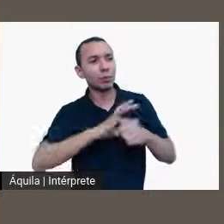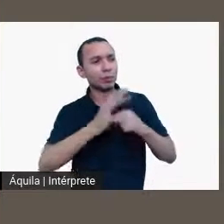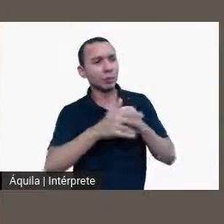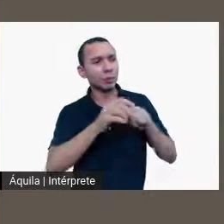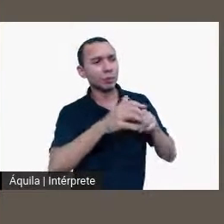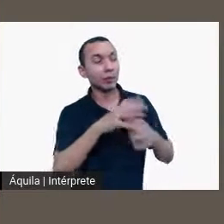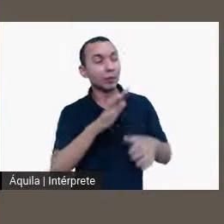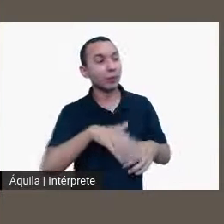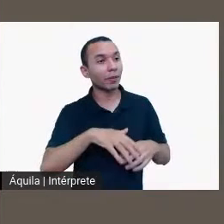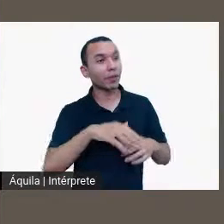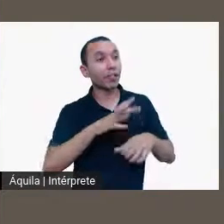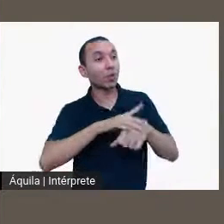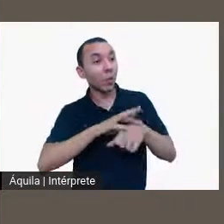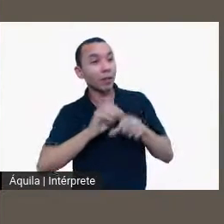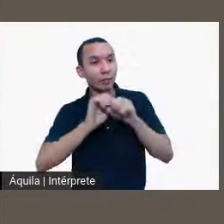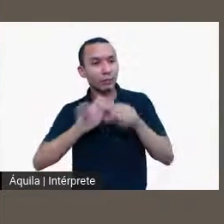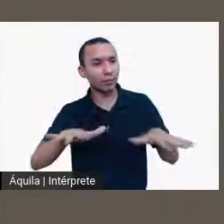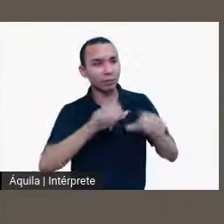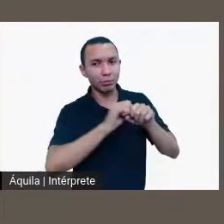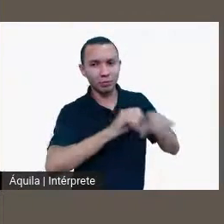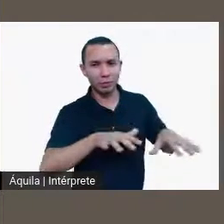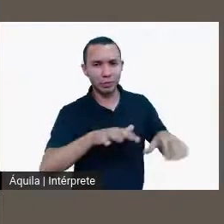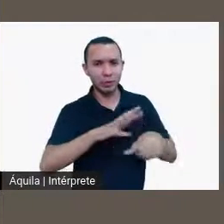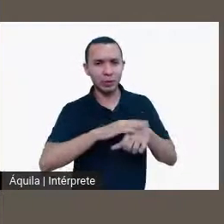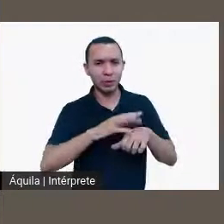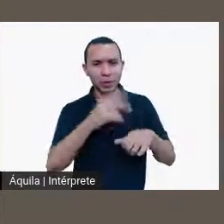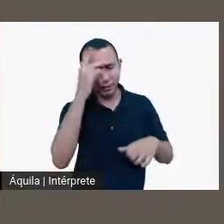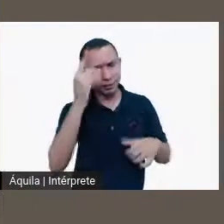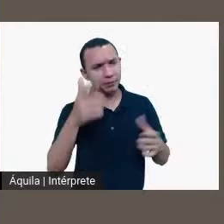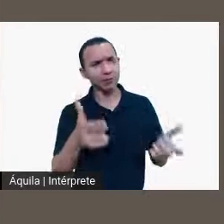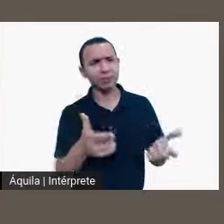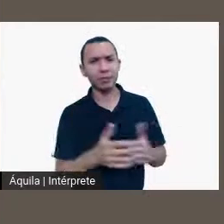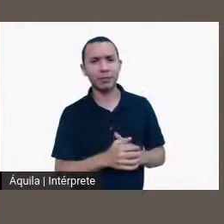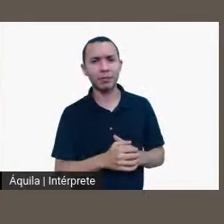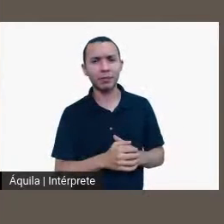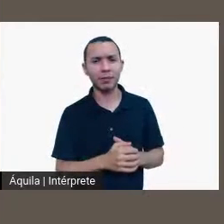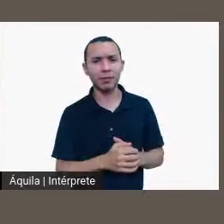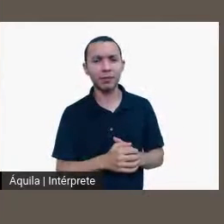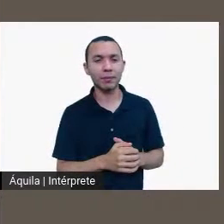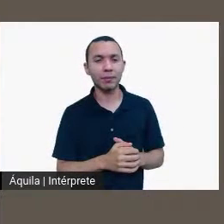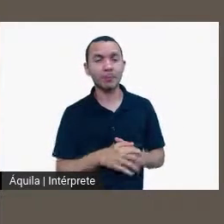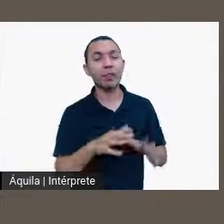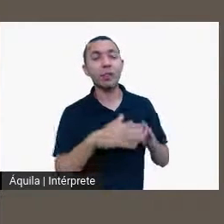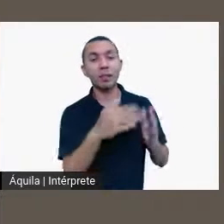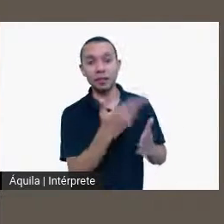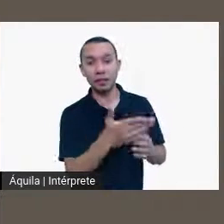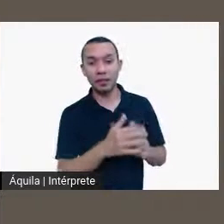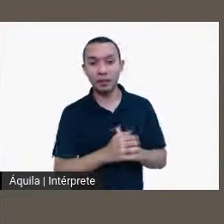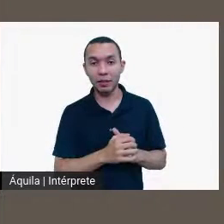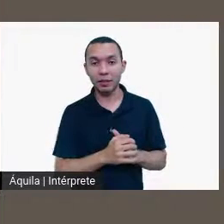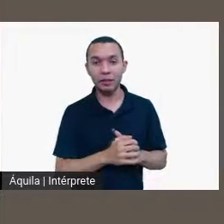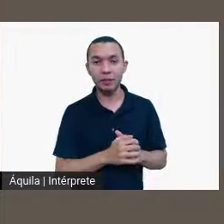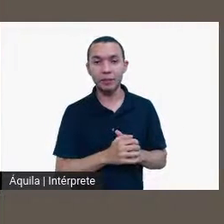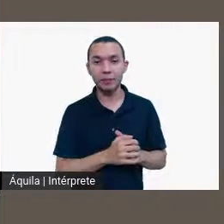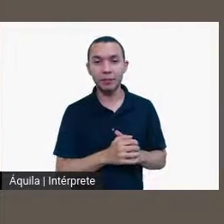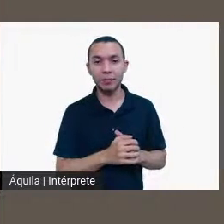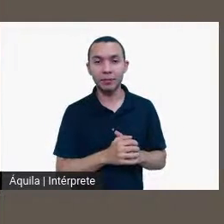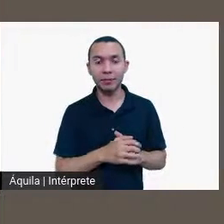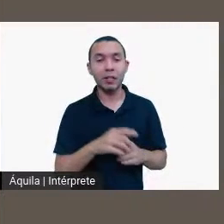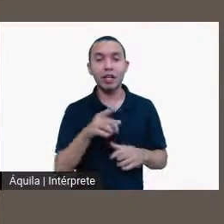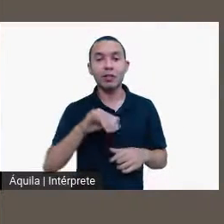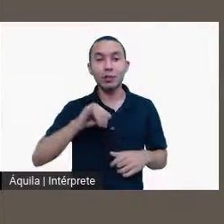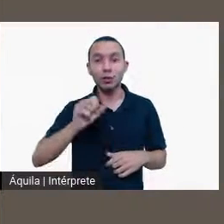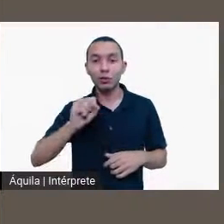saqueadores. Nessa paisagem apocalíptica, no fundo do jardim da casa, é que o padre Justino encontra Ana,